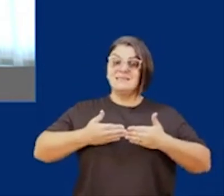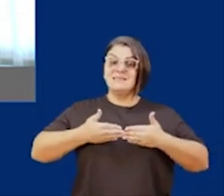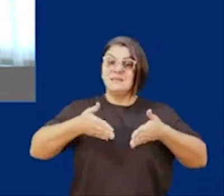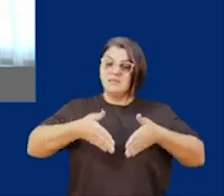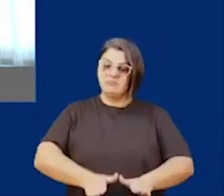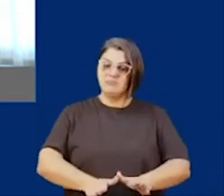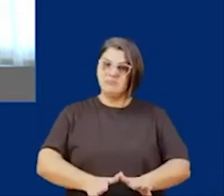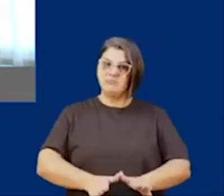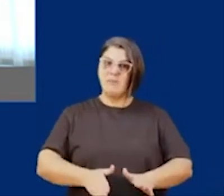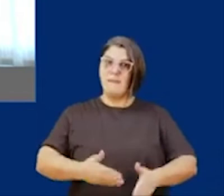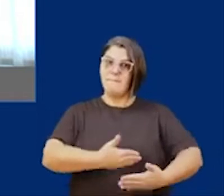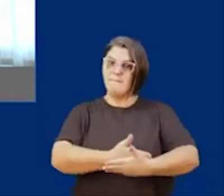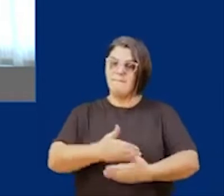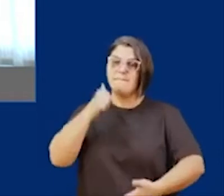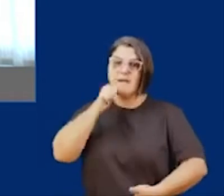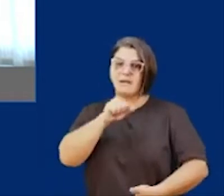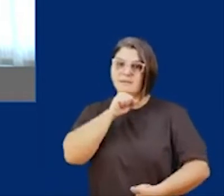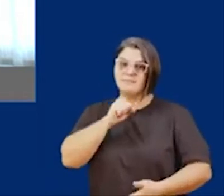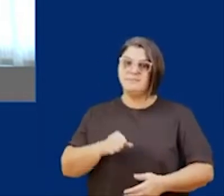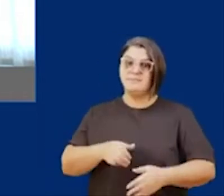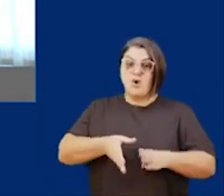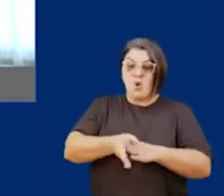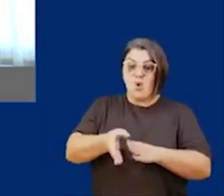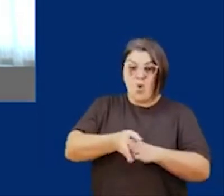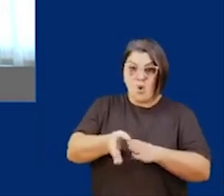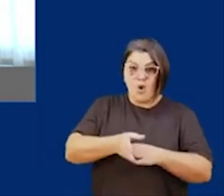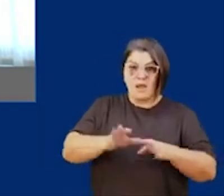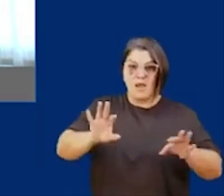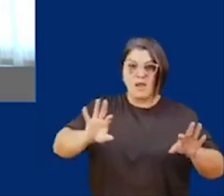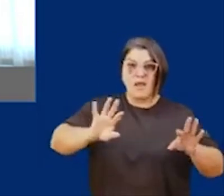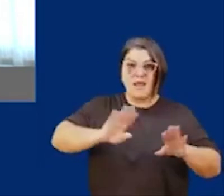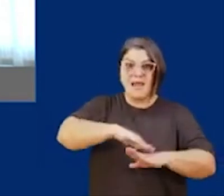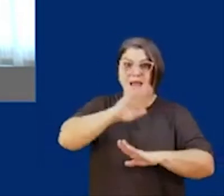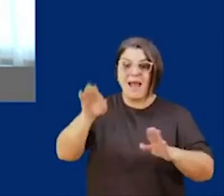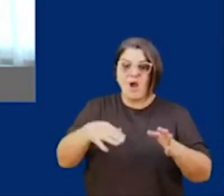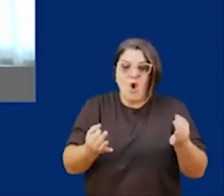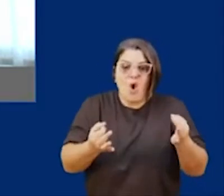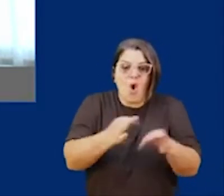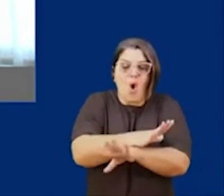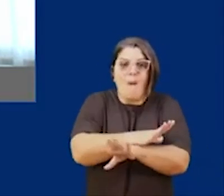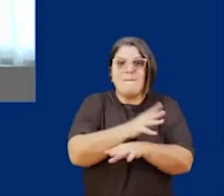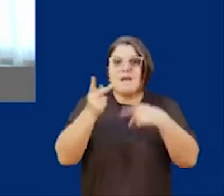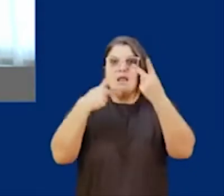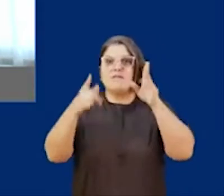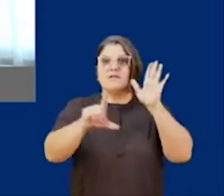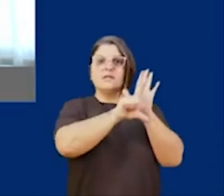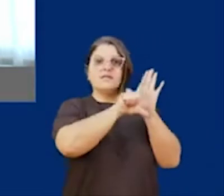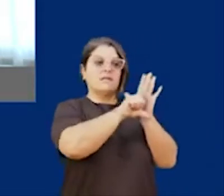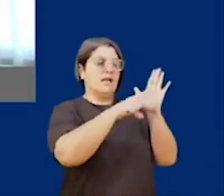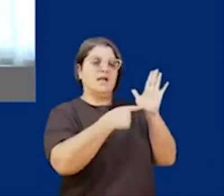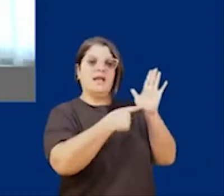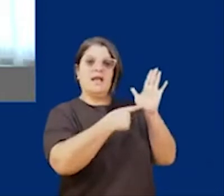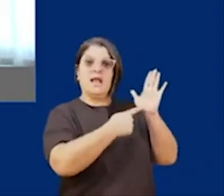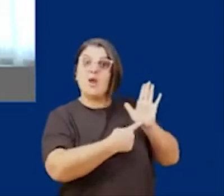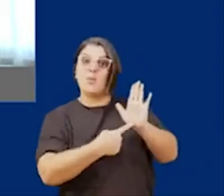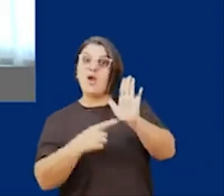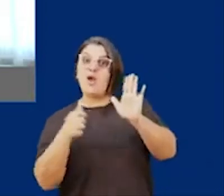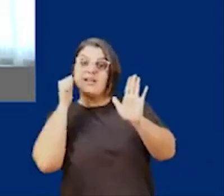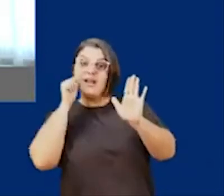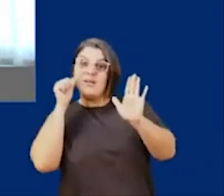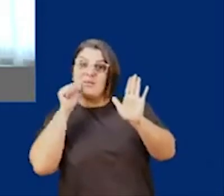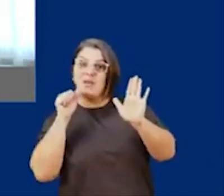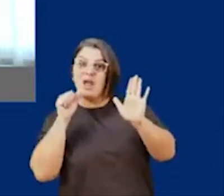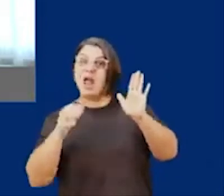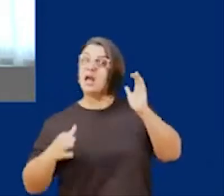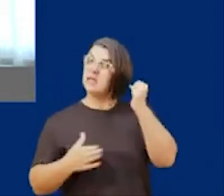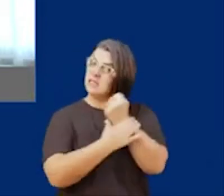tão completo, gente, que ele tem um capítulo com as legislações que mostram para a mulher o que ela tem direito, garantido por lei,